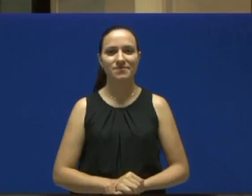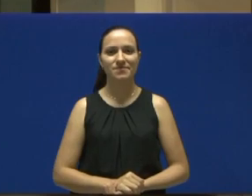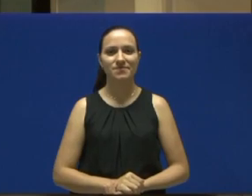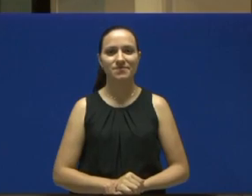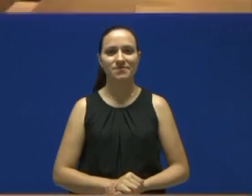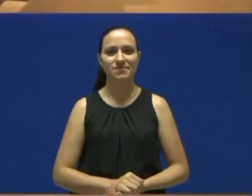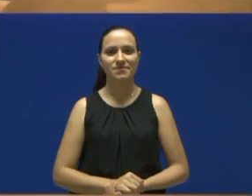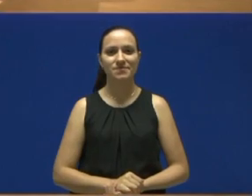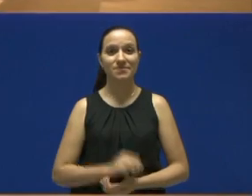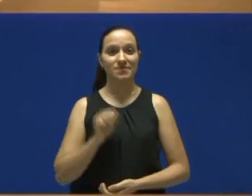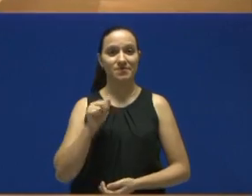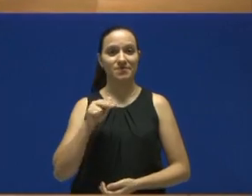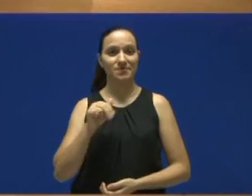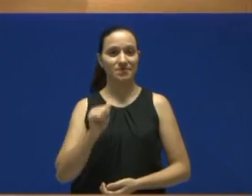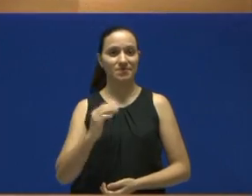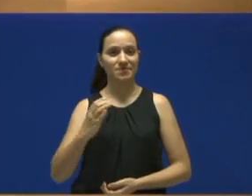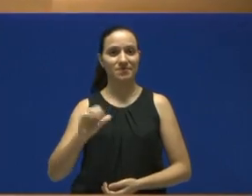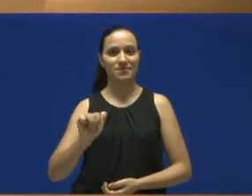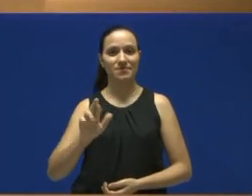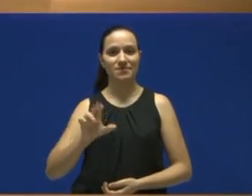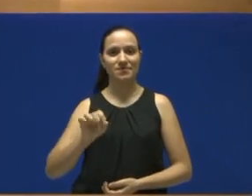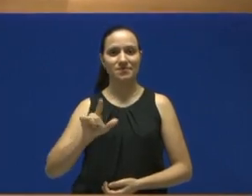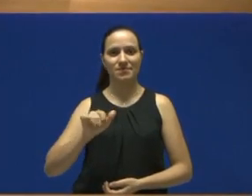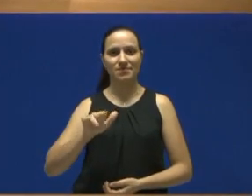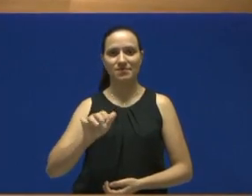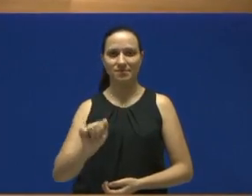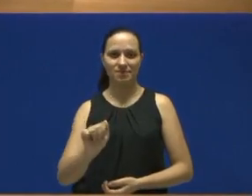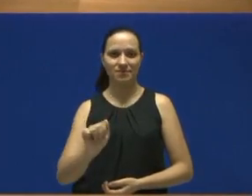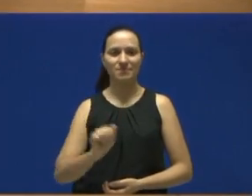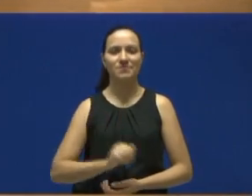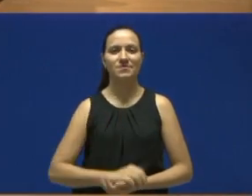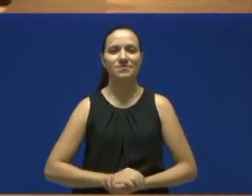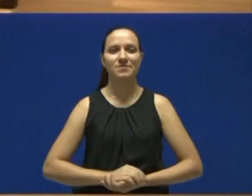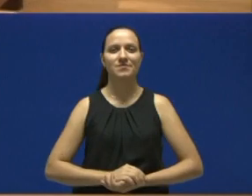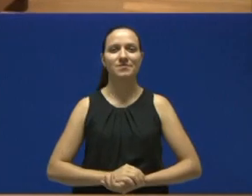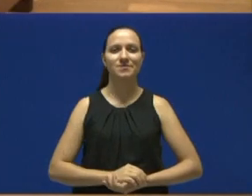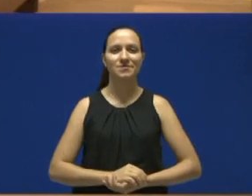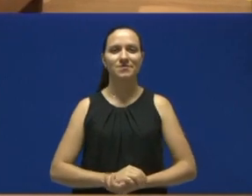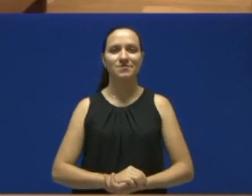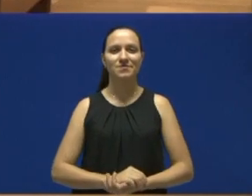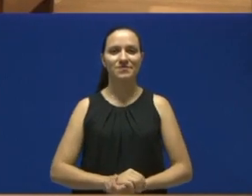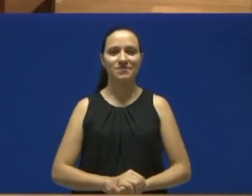ana karoline rodrigues cassiano de souza